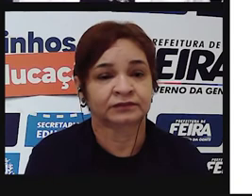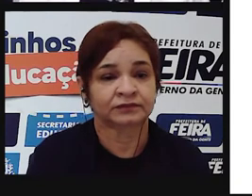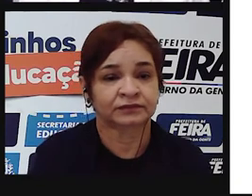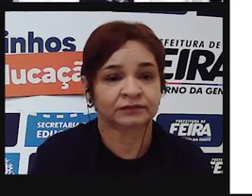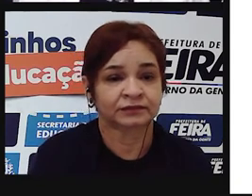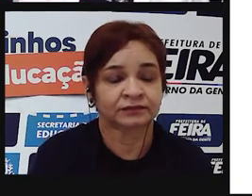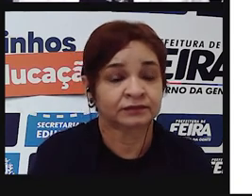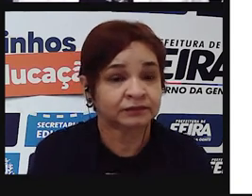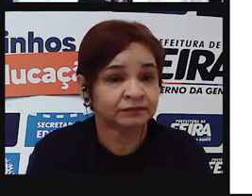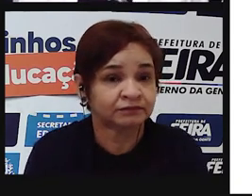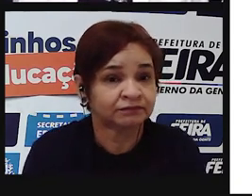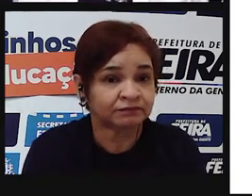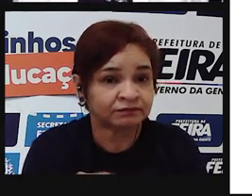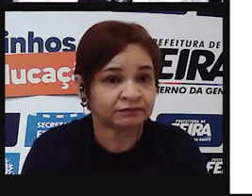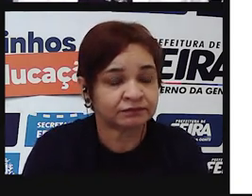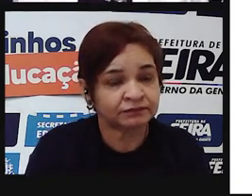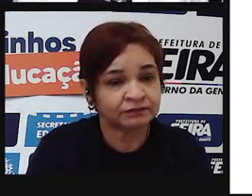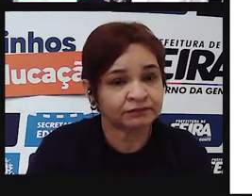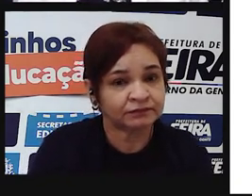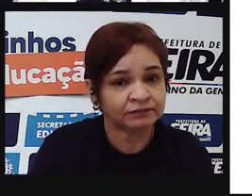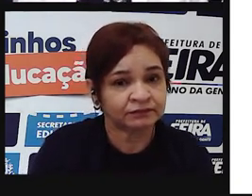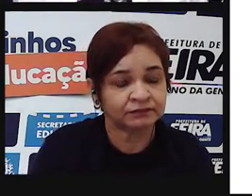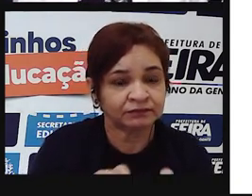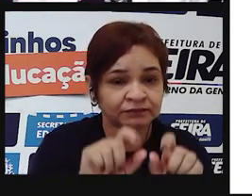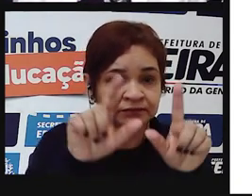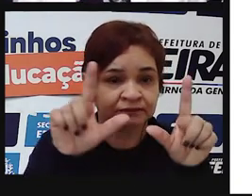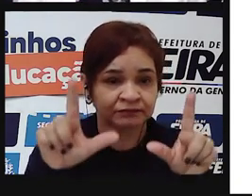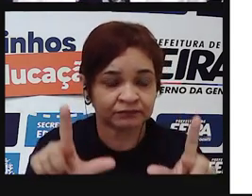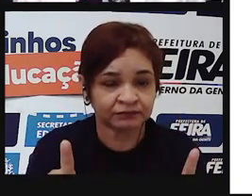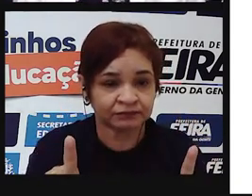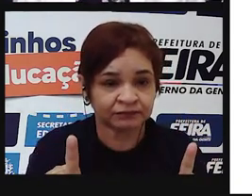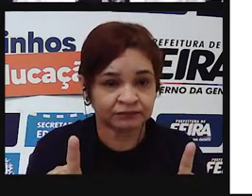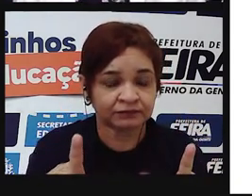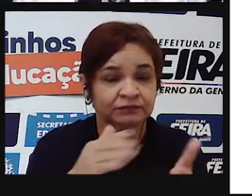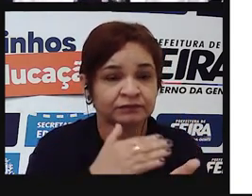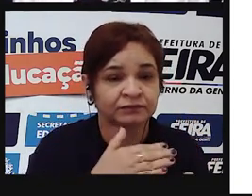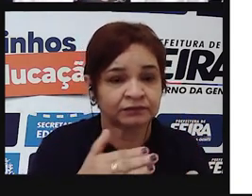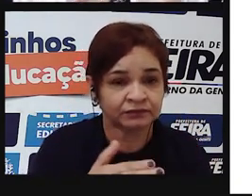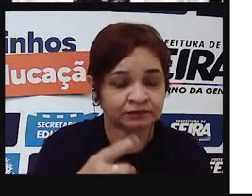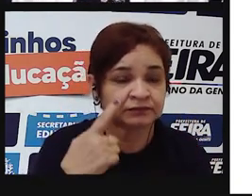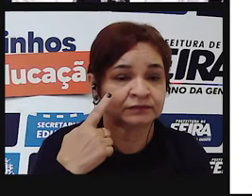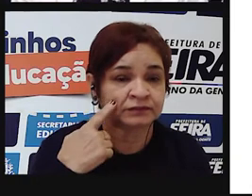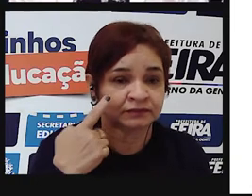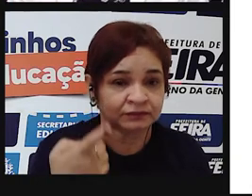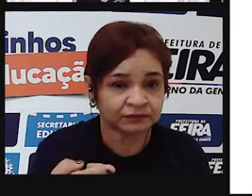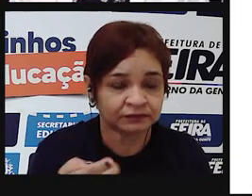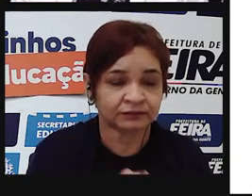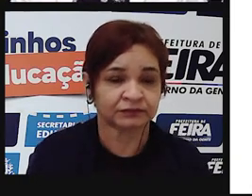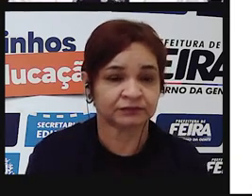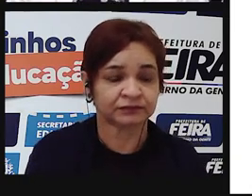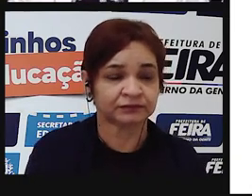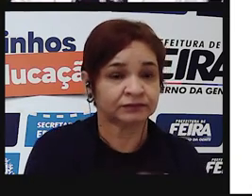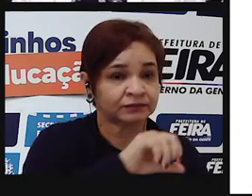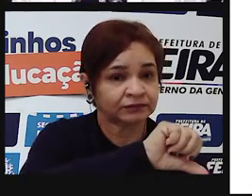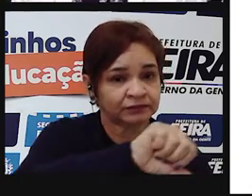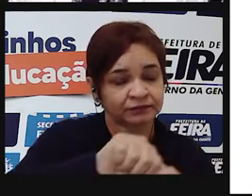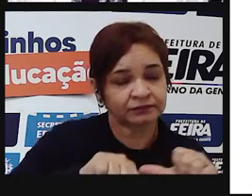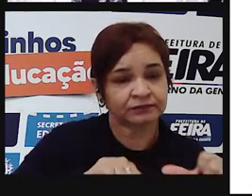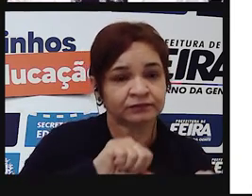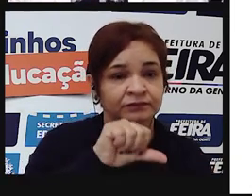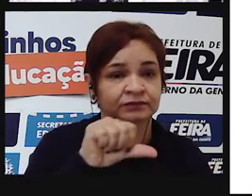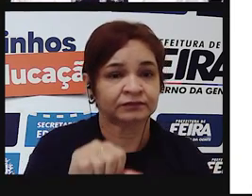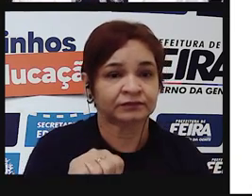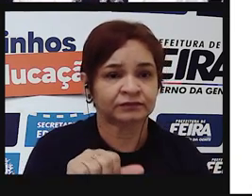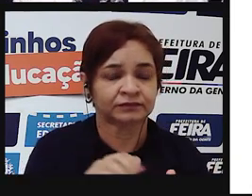um pouquinho relacionado também com o vídeo que a gente abriu a nossa aula, mostrando exatamente essas